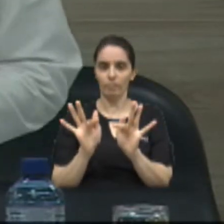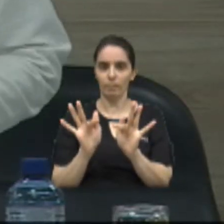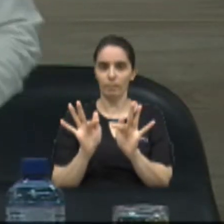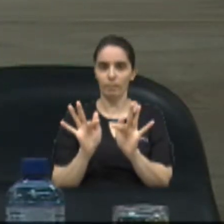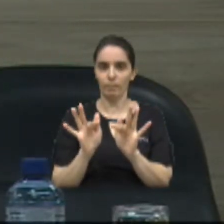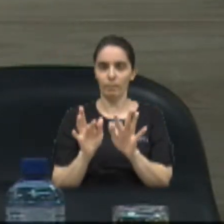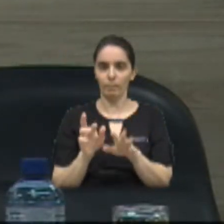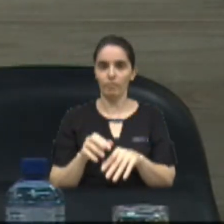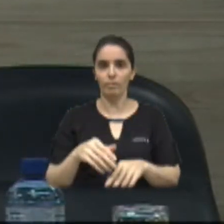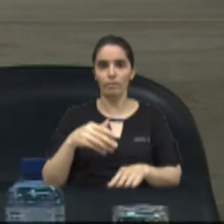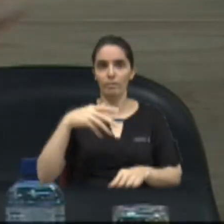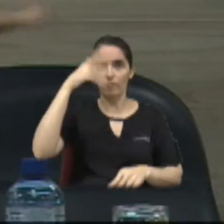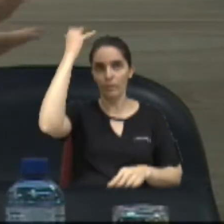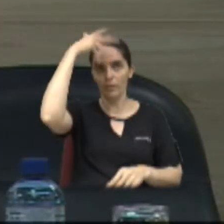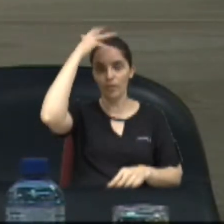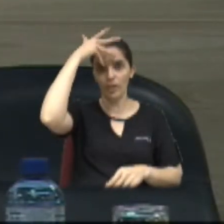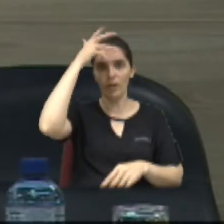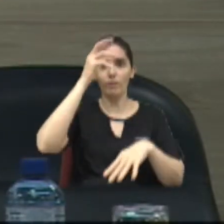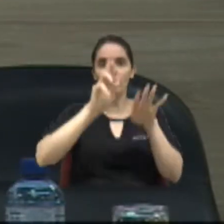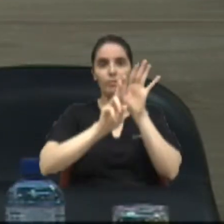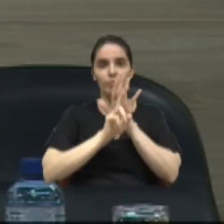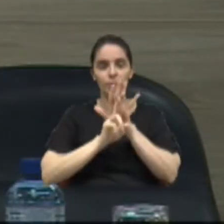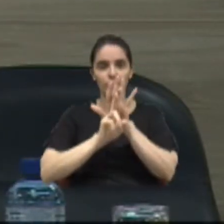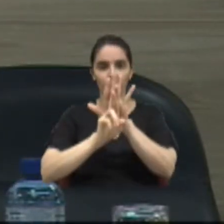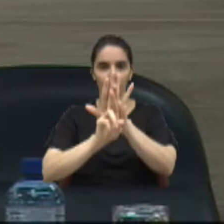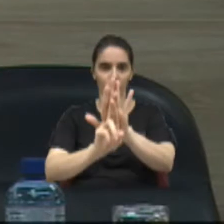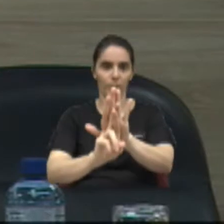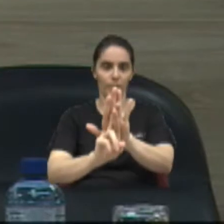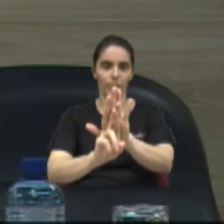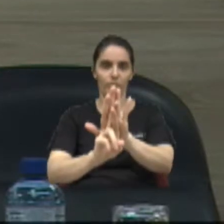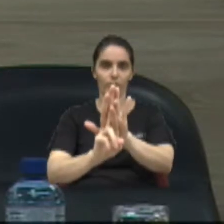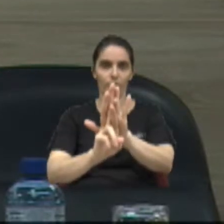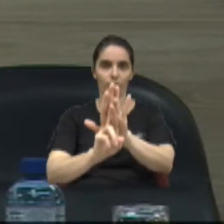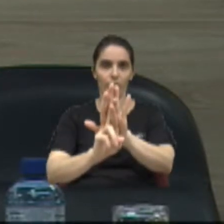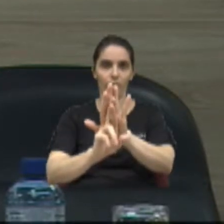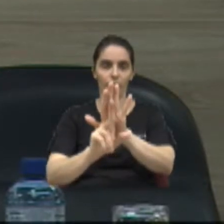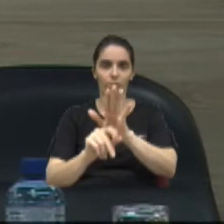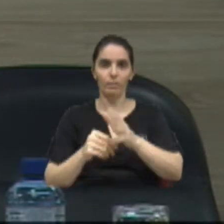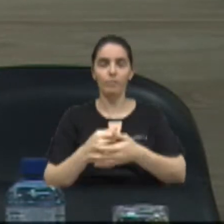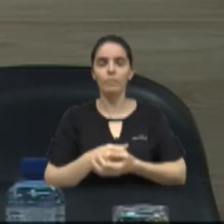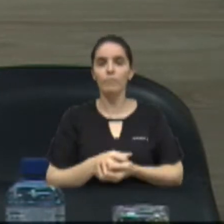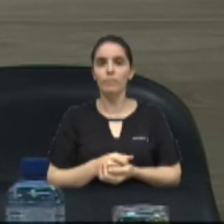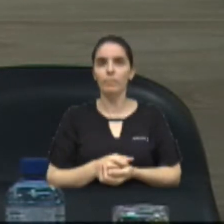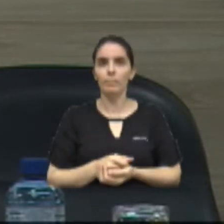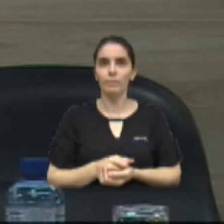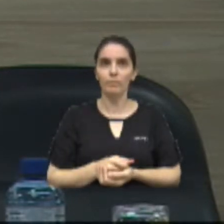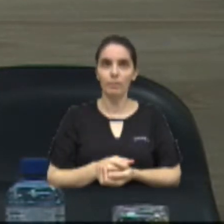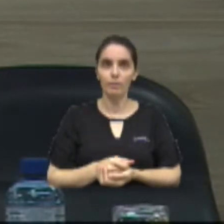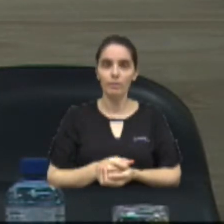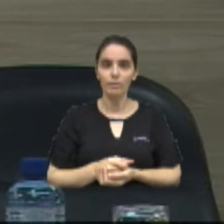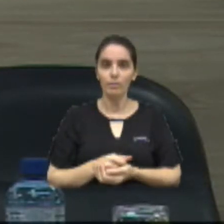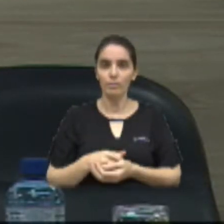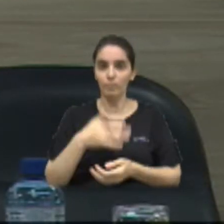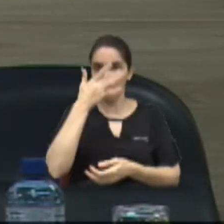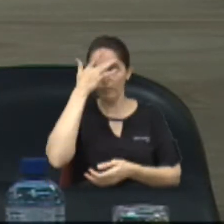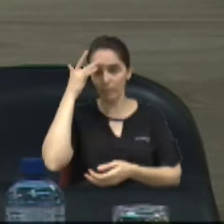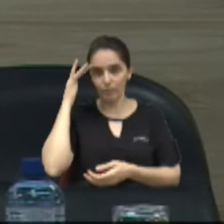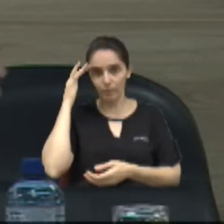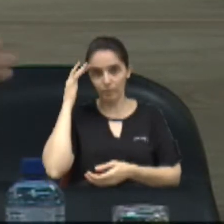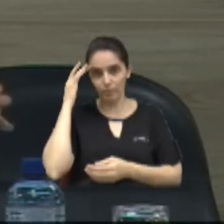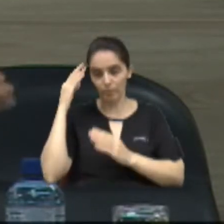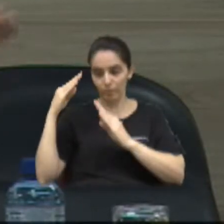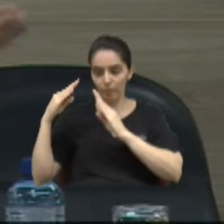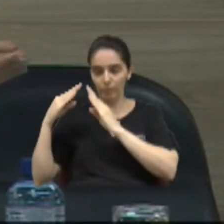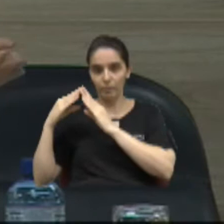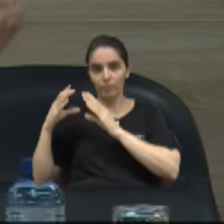representada pela comissão que amanhã estará acompanhando os moradores para